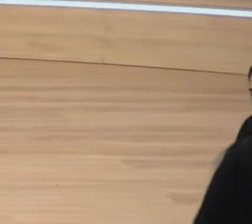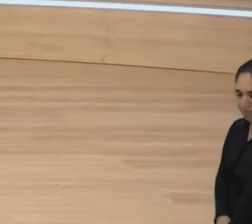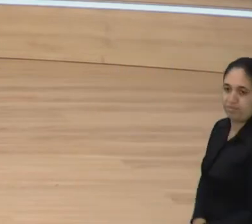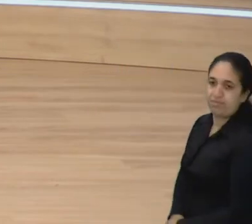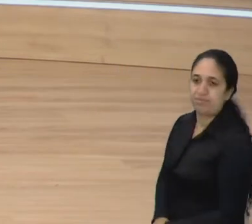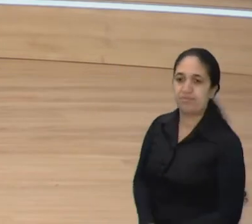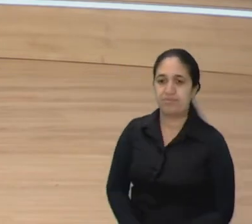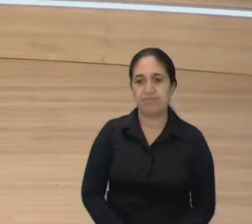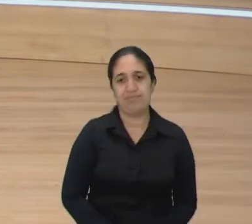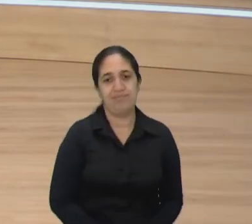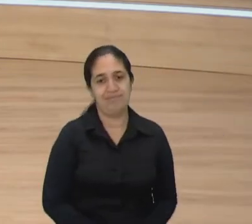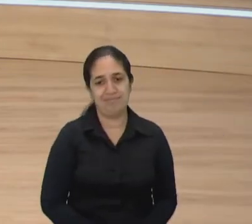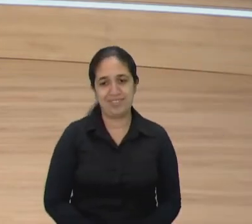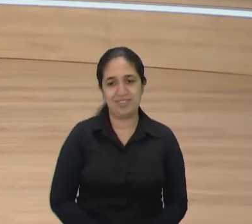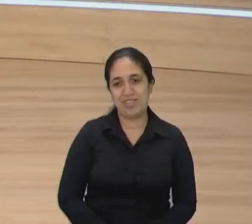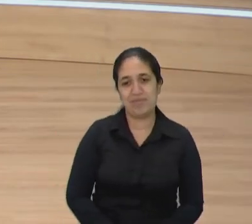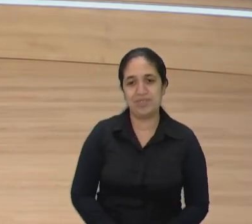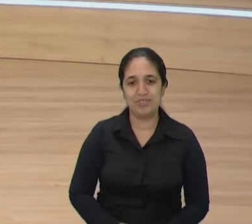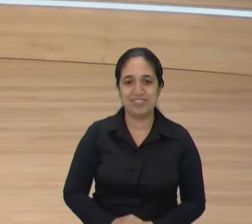gran finale. Vamos lá.